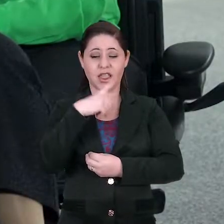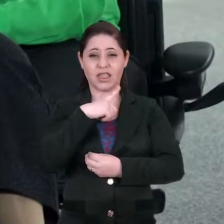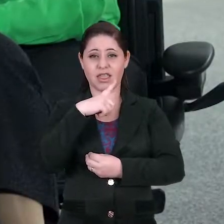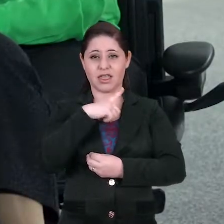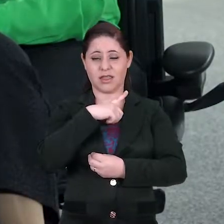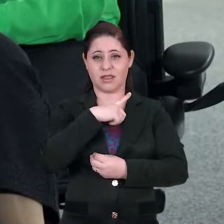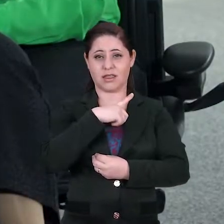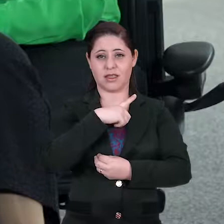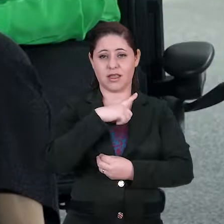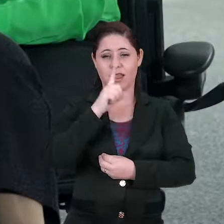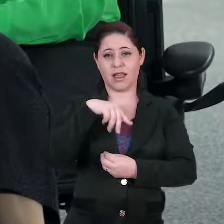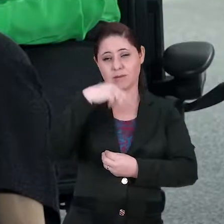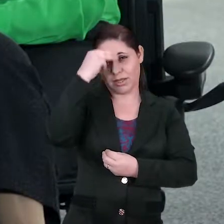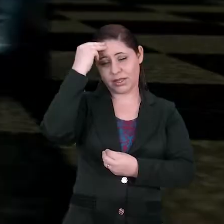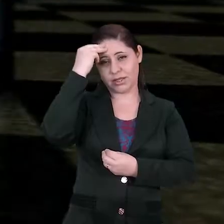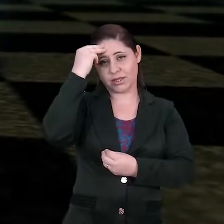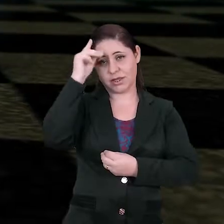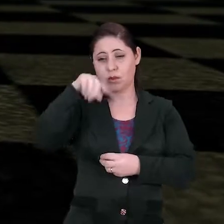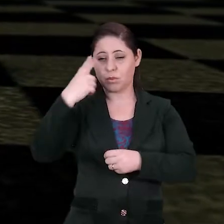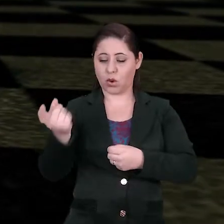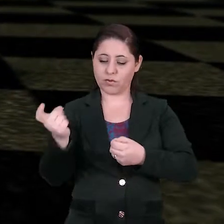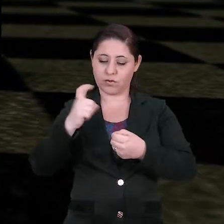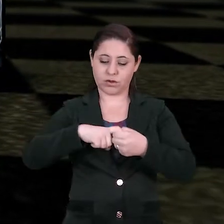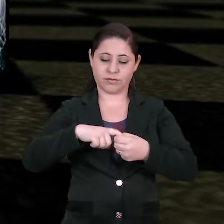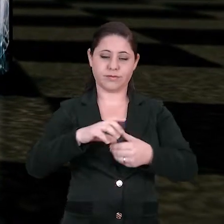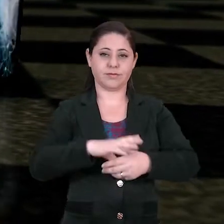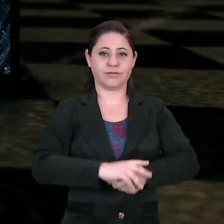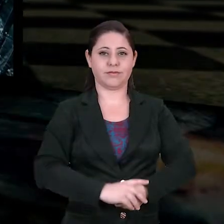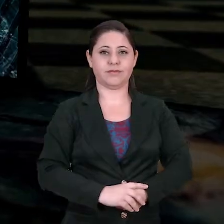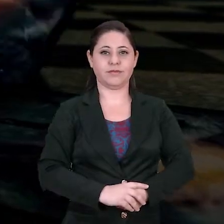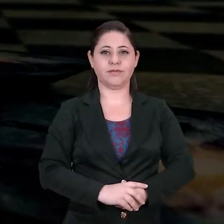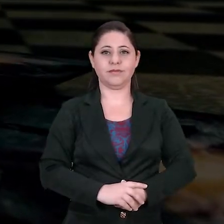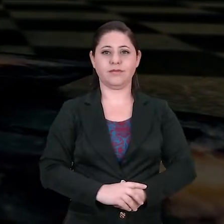a pouquinho, depois do intervalo.